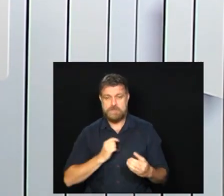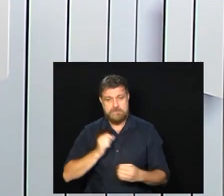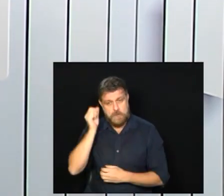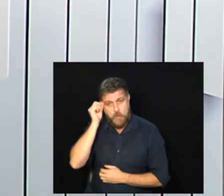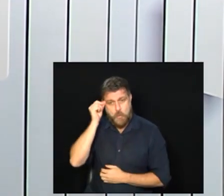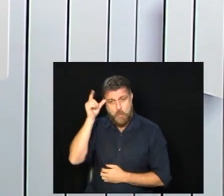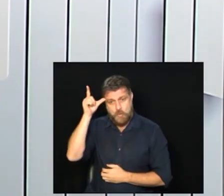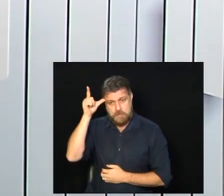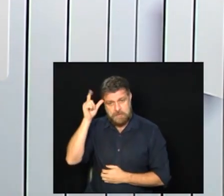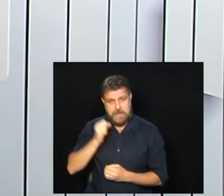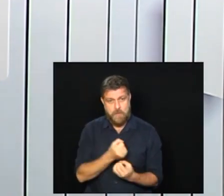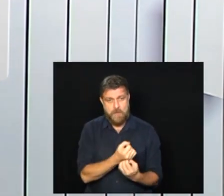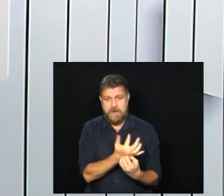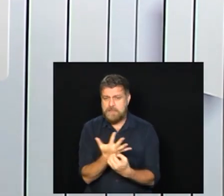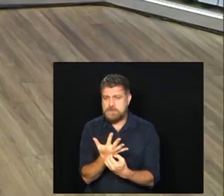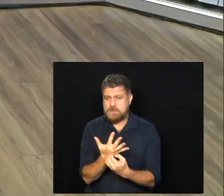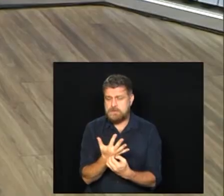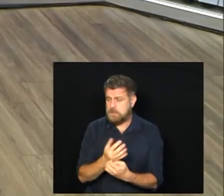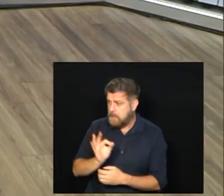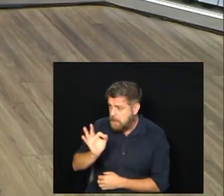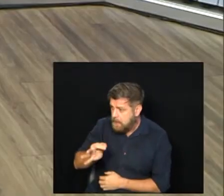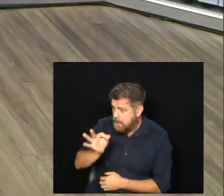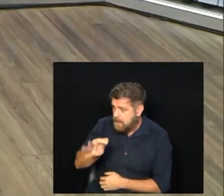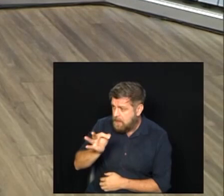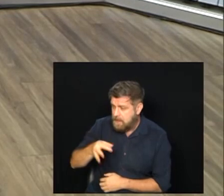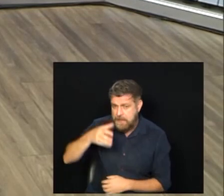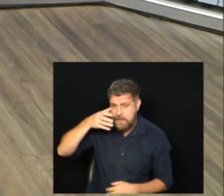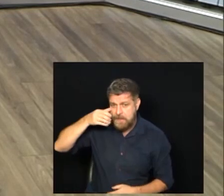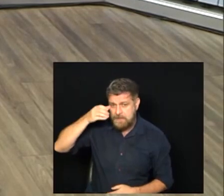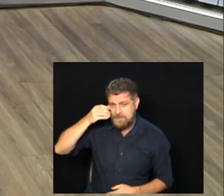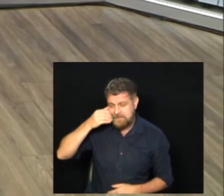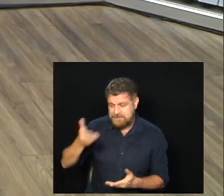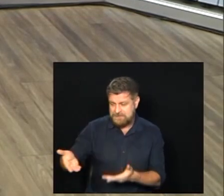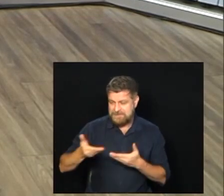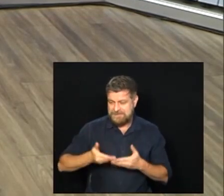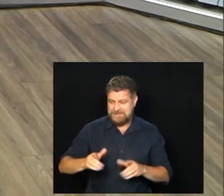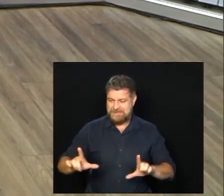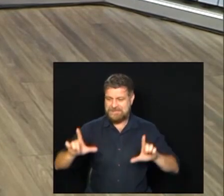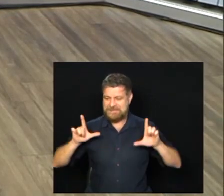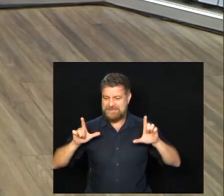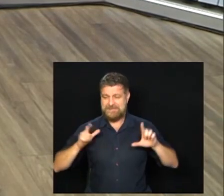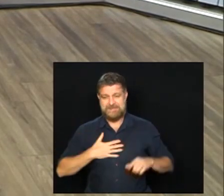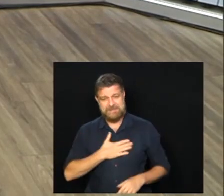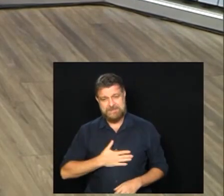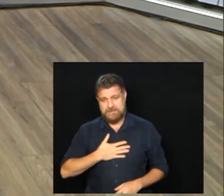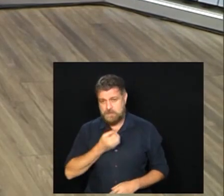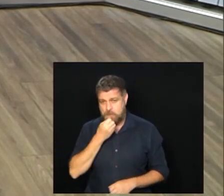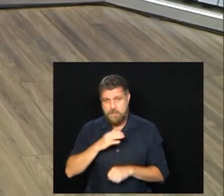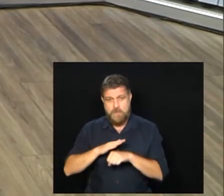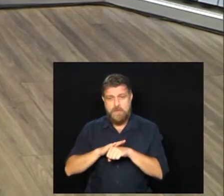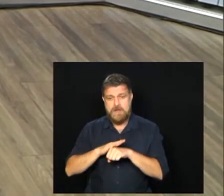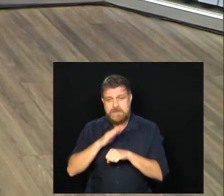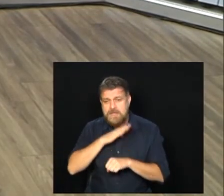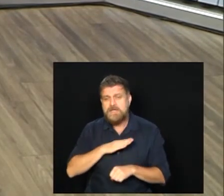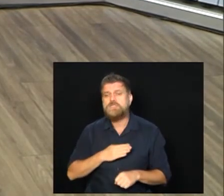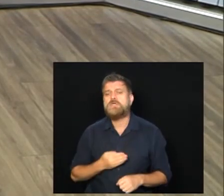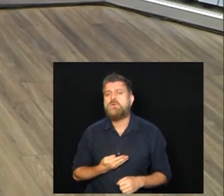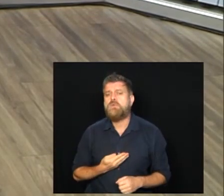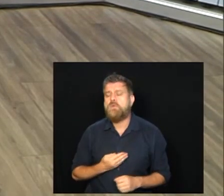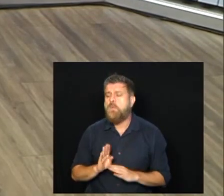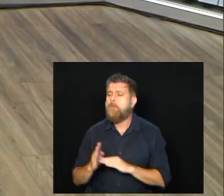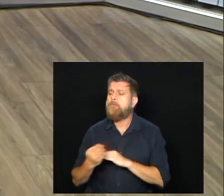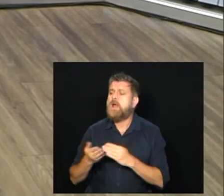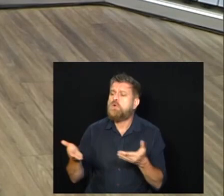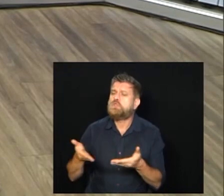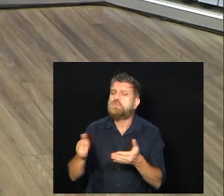cultural e artística. É isso mesmo, André. Seja bem-vindo, boa tarde. E qual o bairro de hoje?